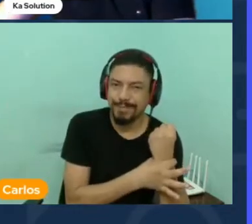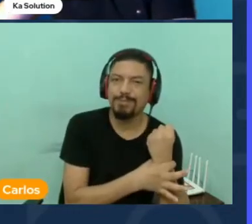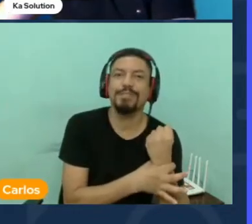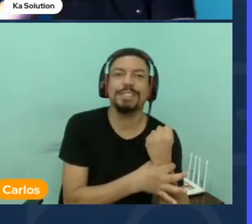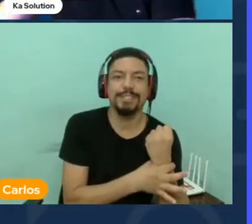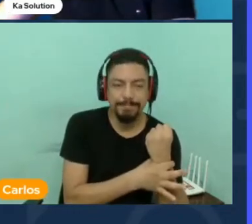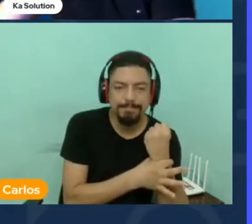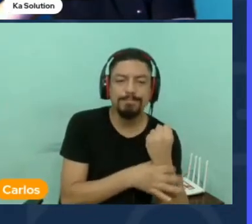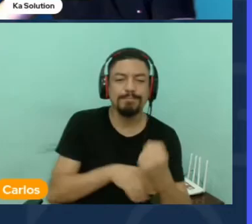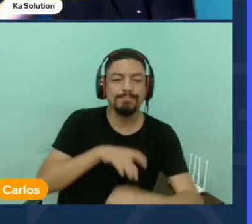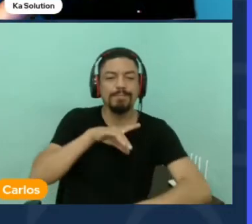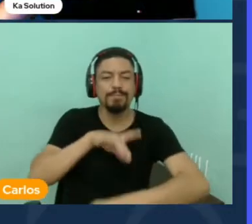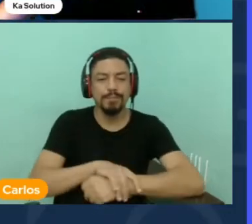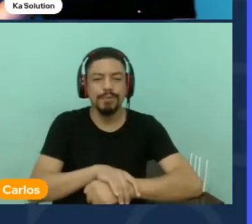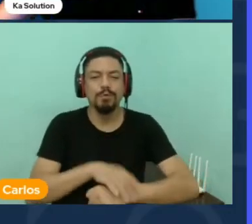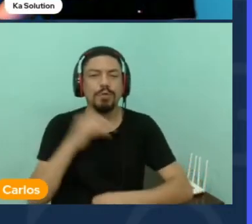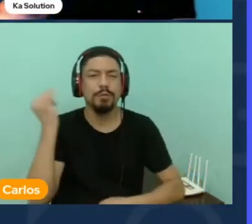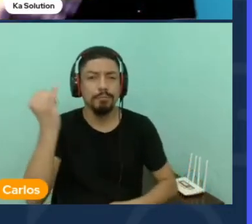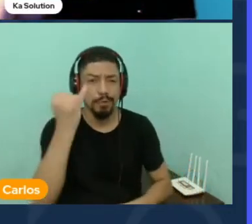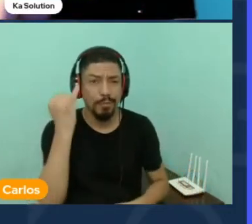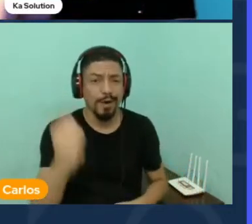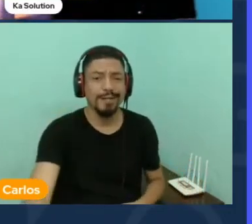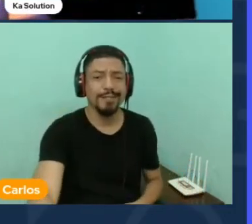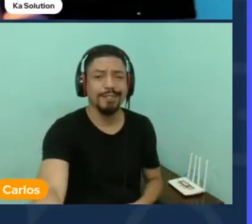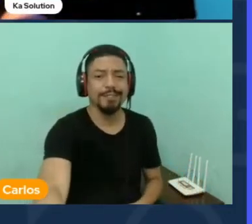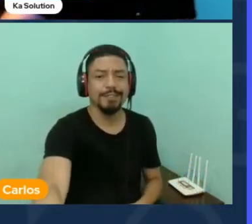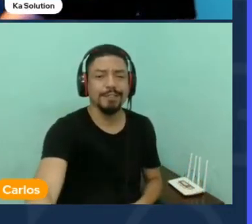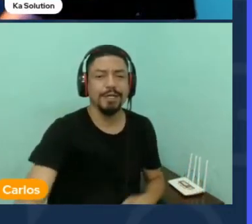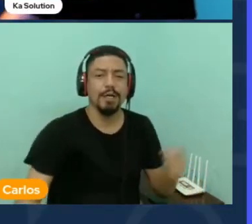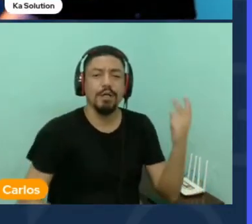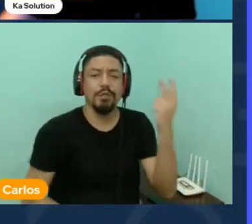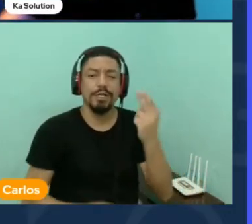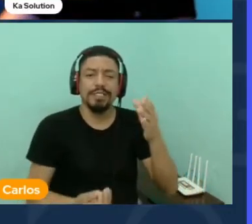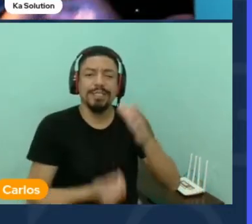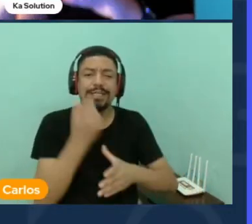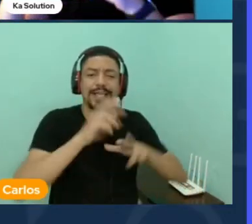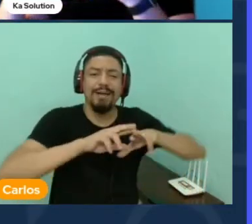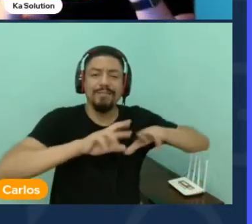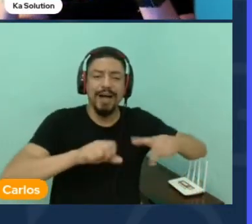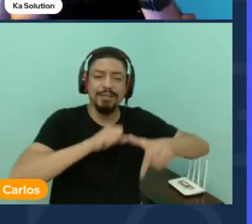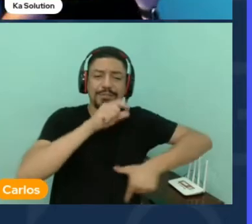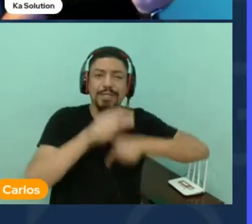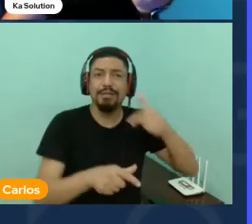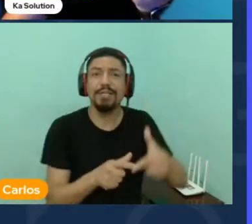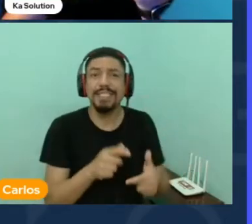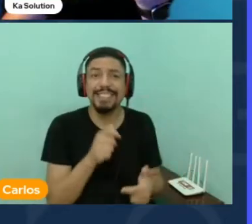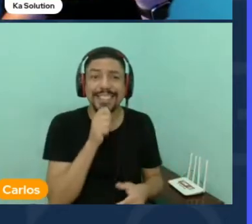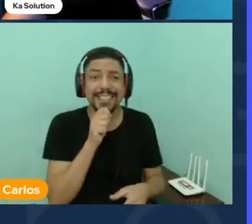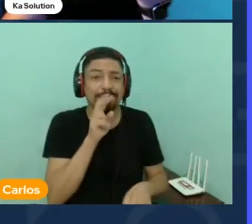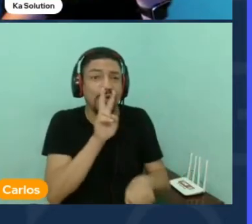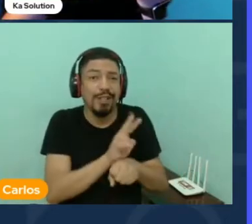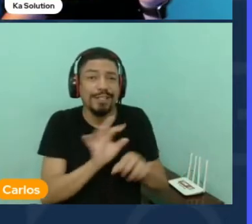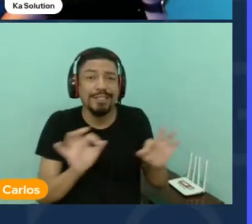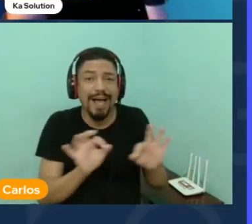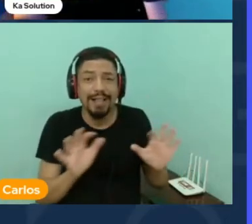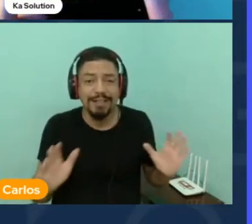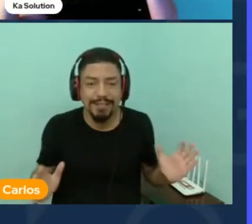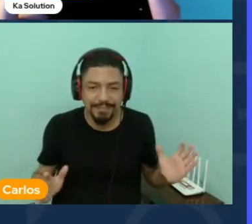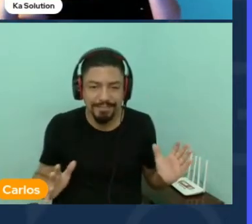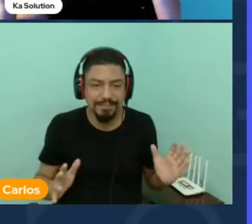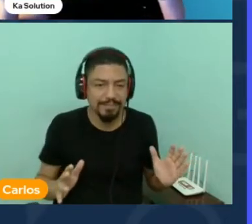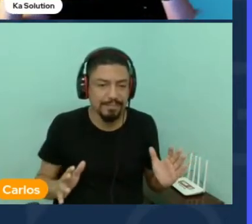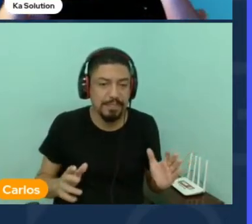de segurança, né? Não adianta criar um monte de serviços e não proteger esses serviços. E